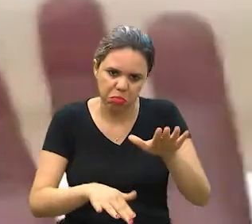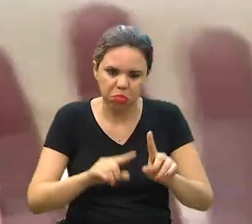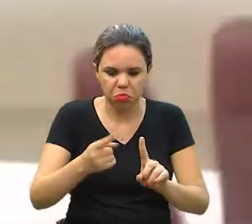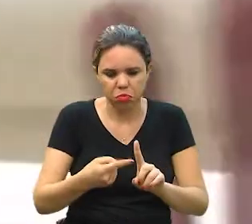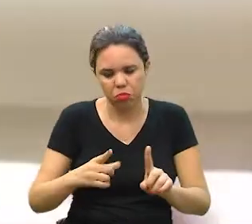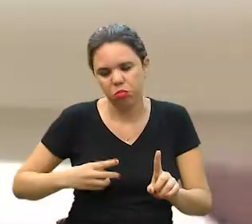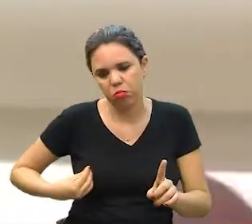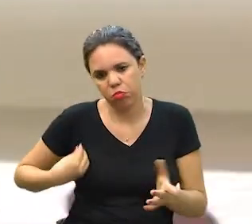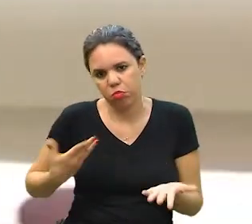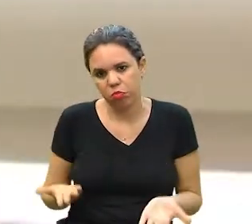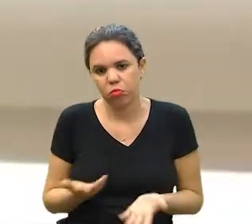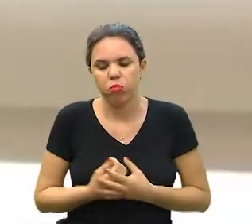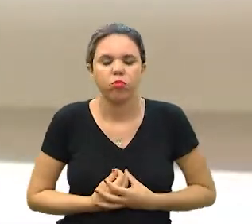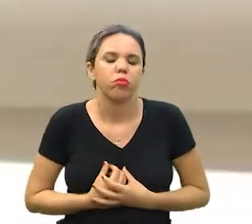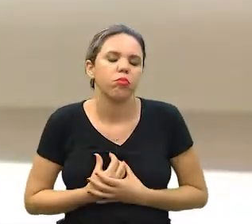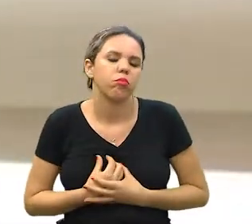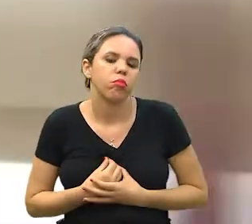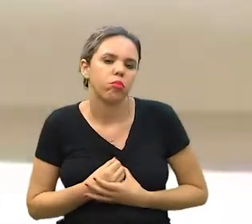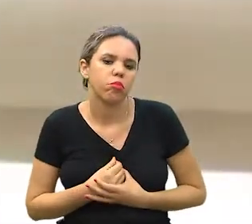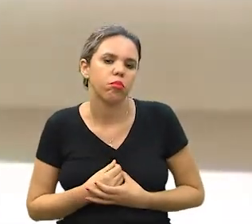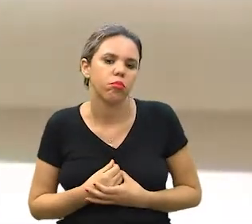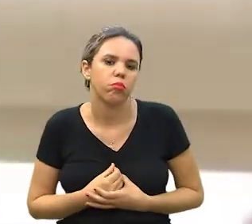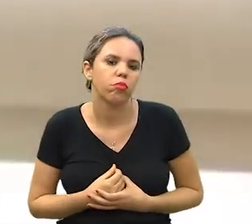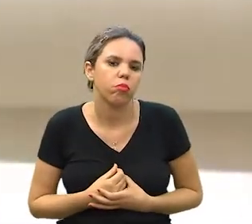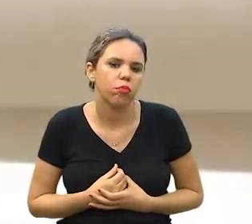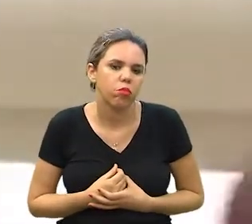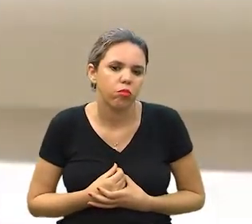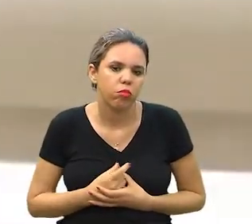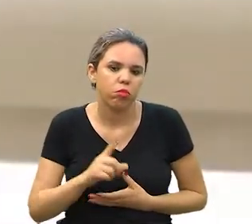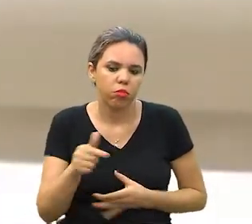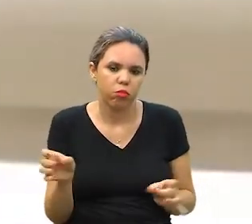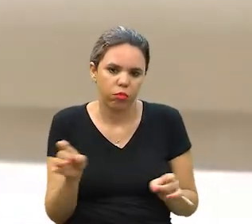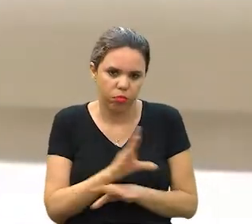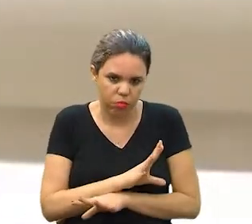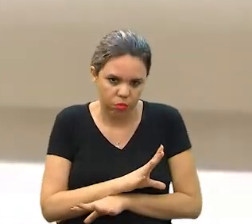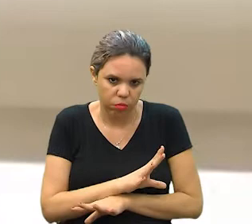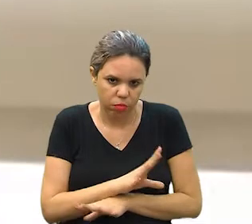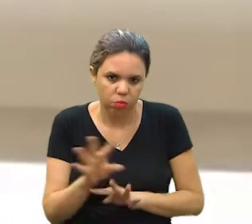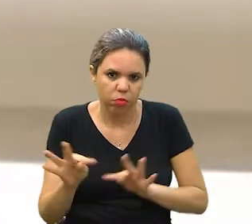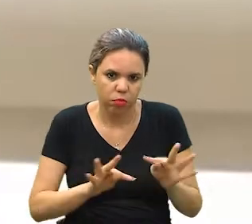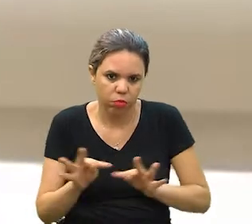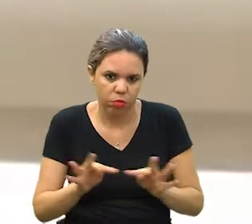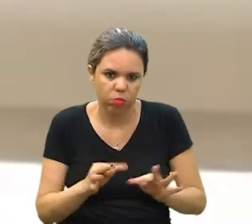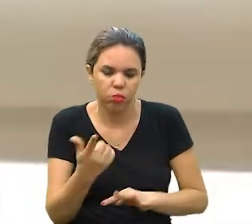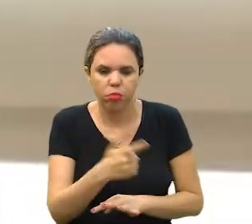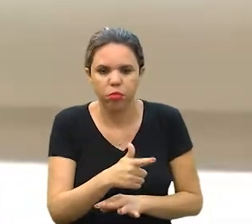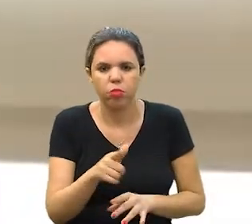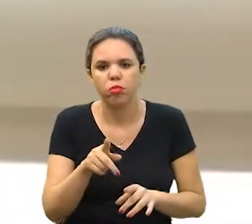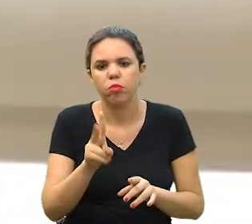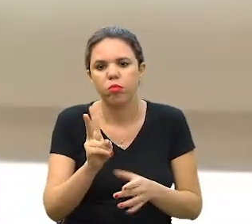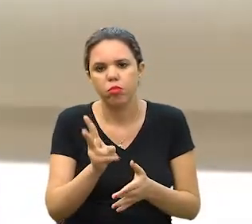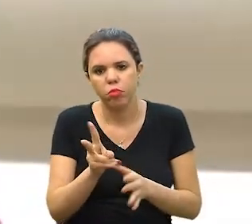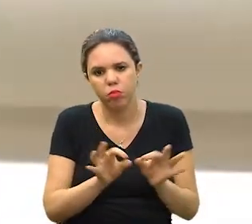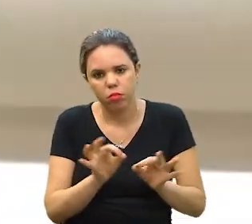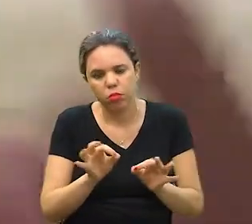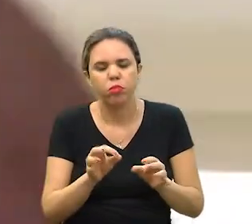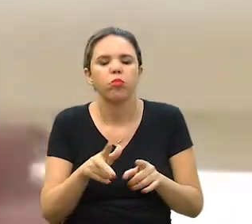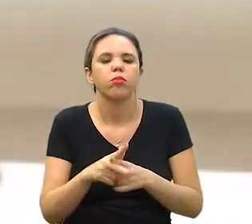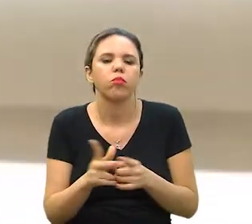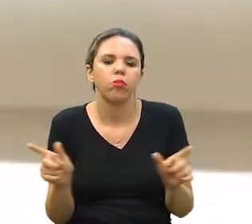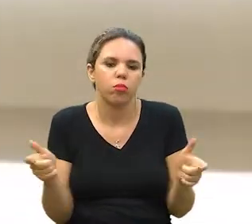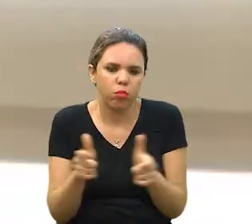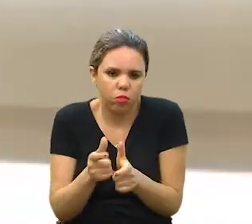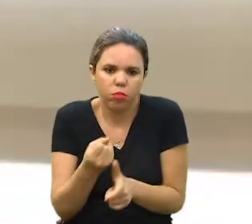da gravidez que você estiver, né, Viviane? Né? Então, aí você depois passa por um tratamento de manutenção, que pode